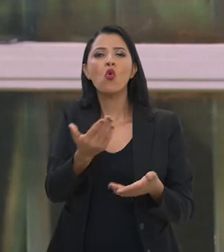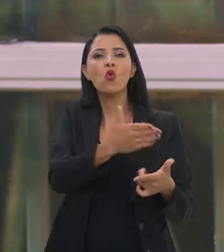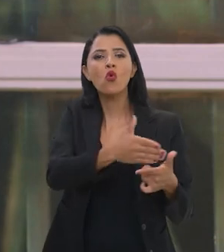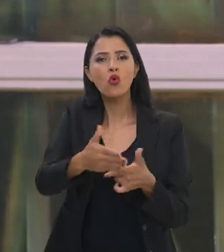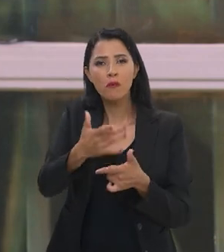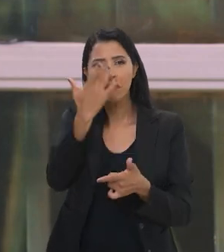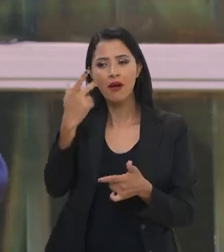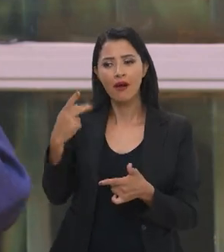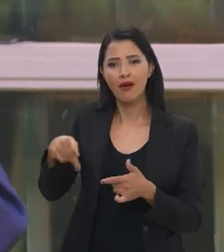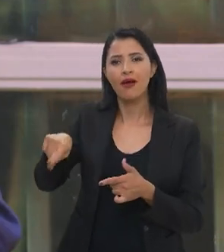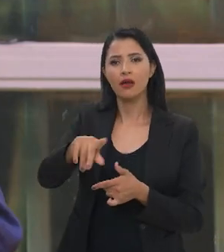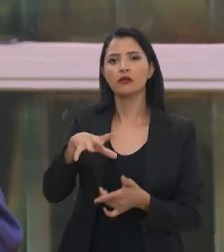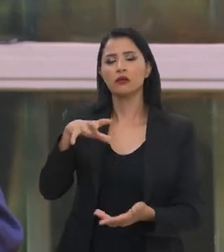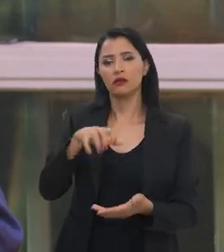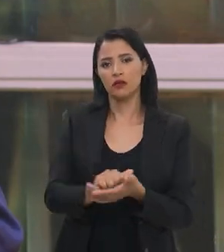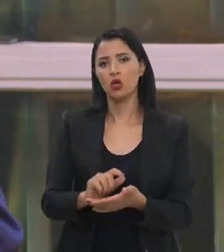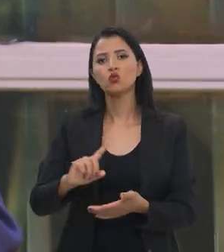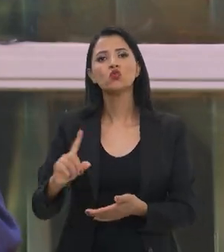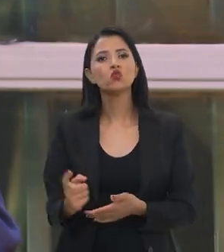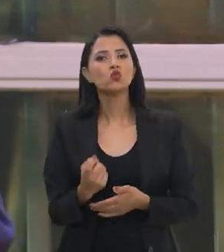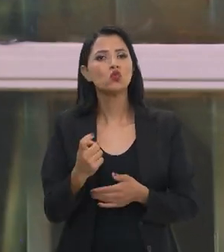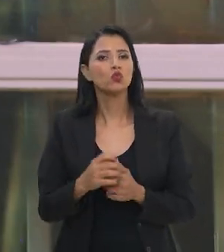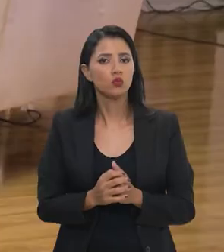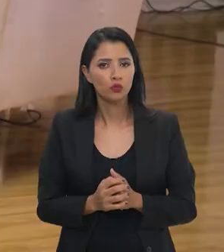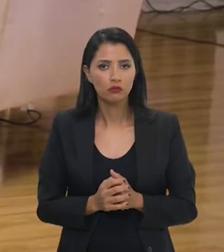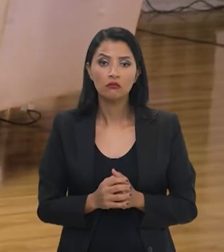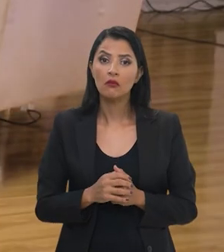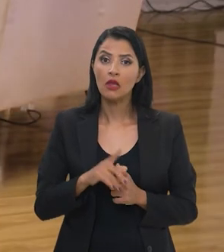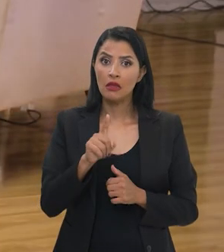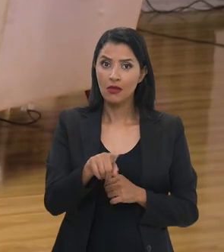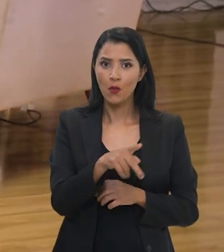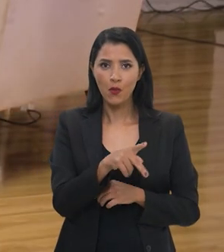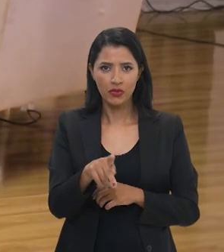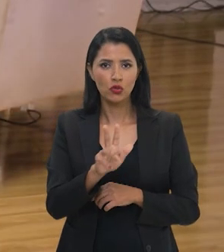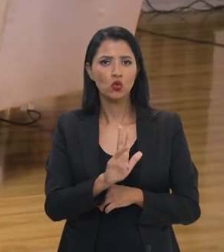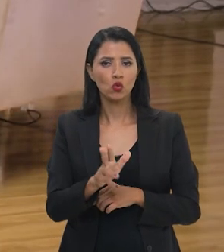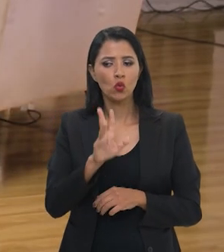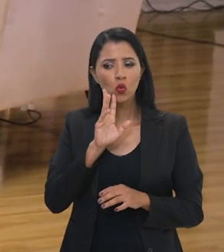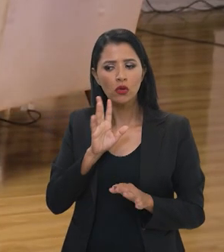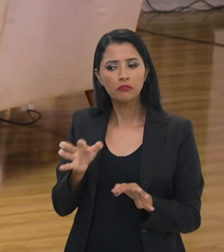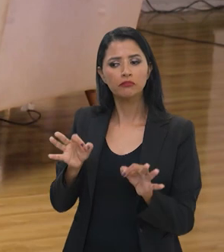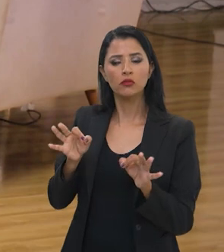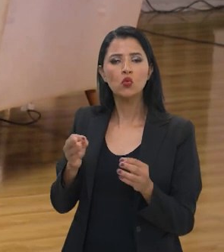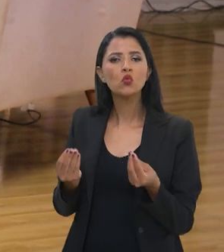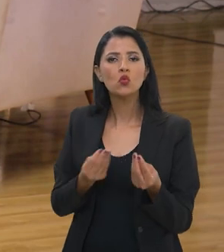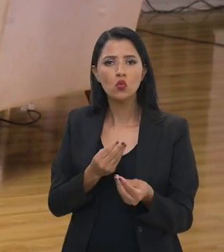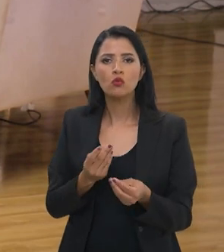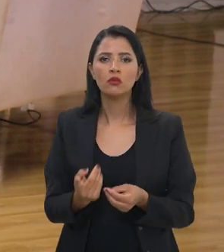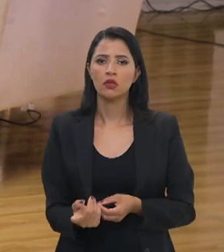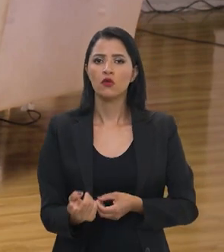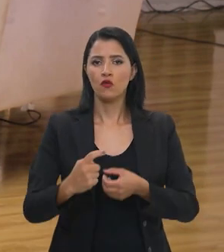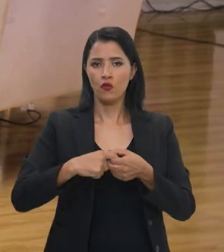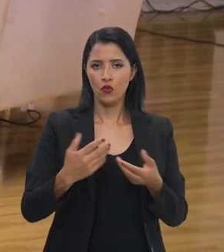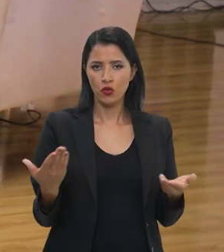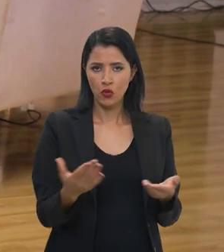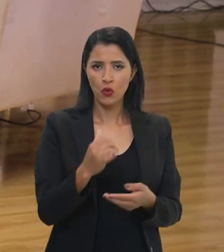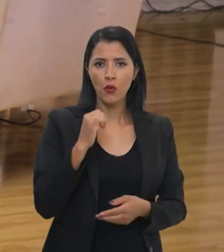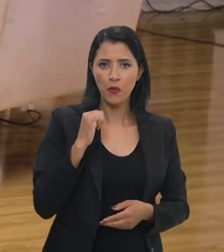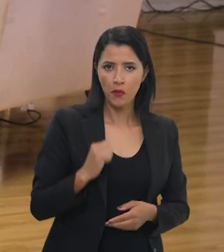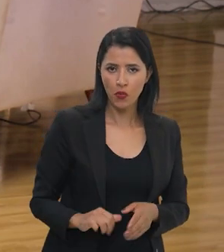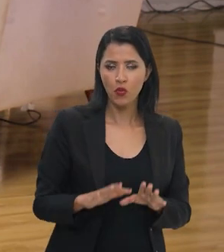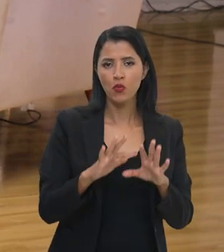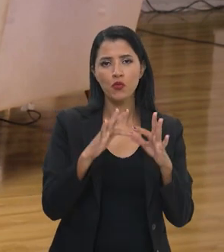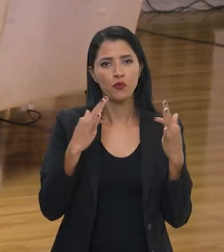para os que estão no cadastro único então o olhar do presidente Lula é que na volta